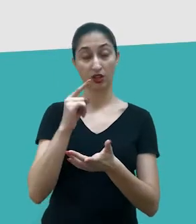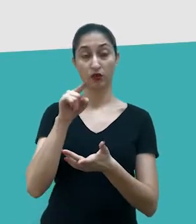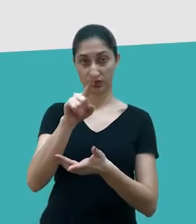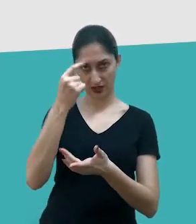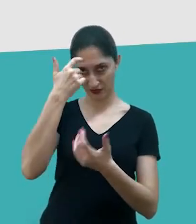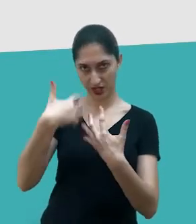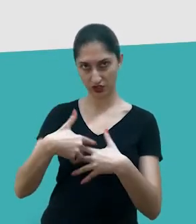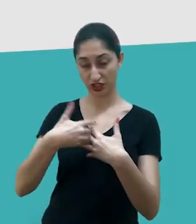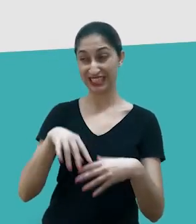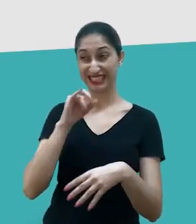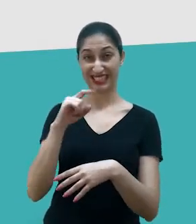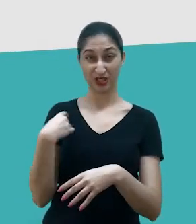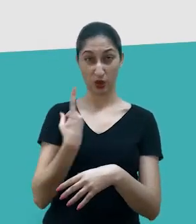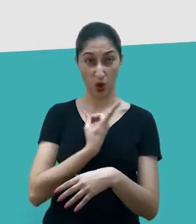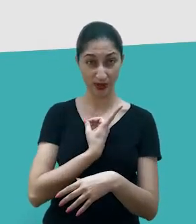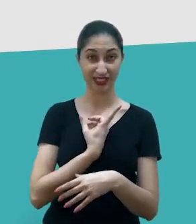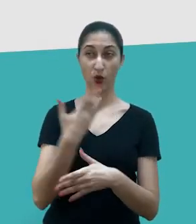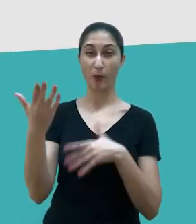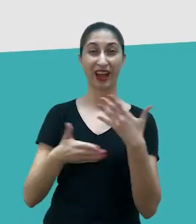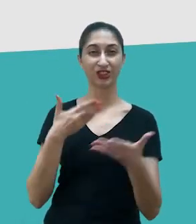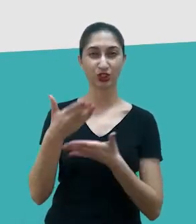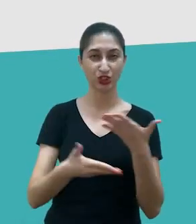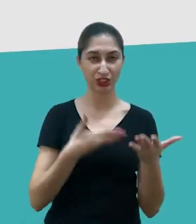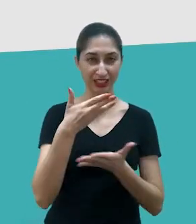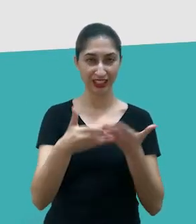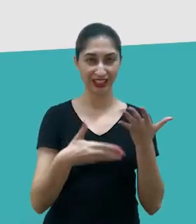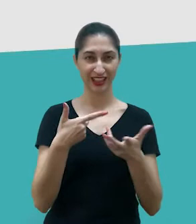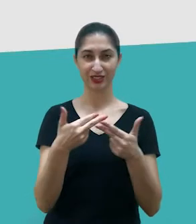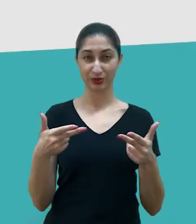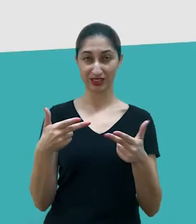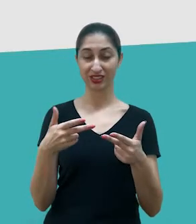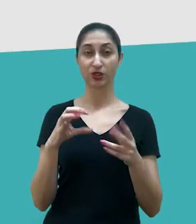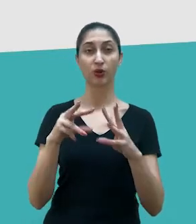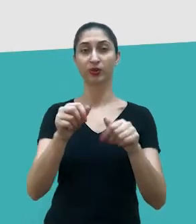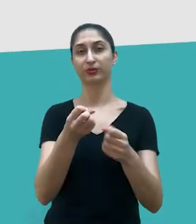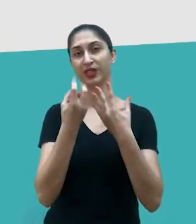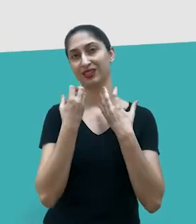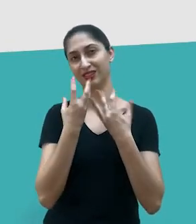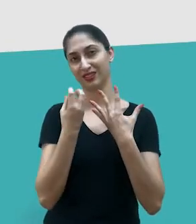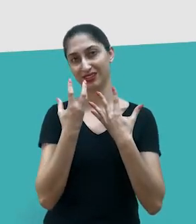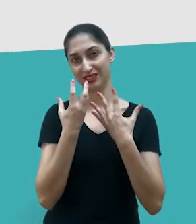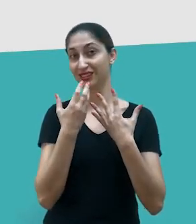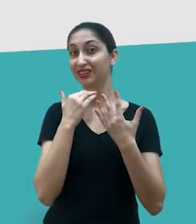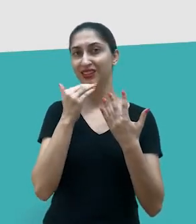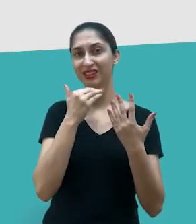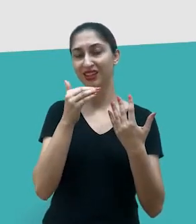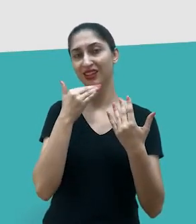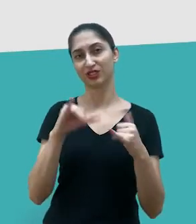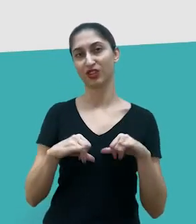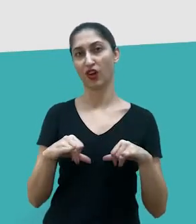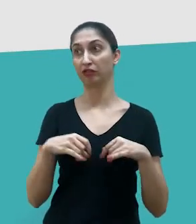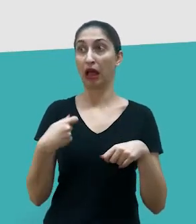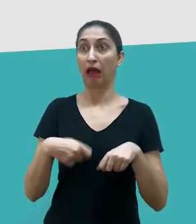todos, todos ficam bem e não passam necessidade. Ao comprar uma roupa nova,